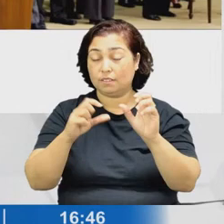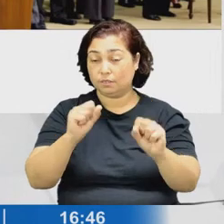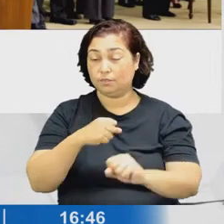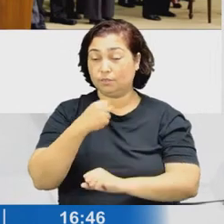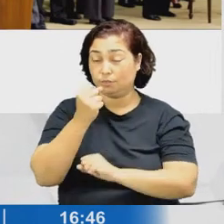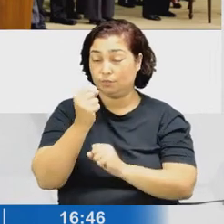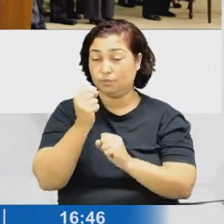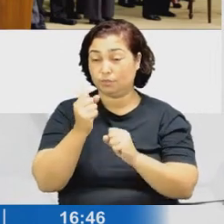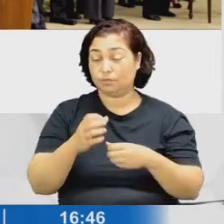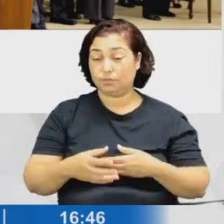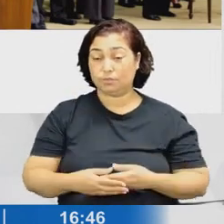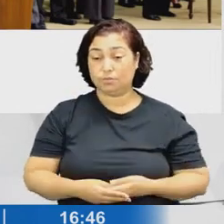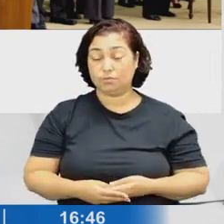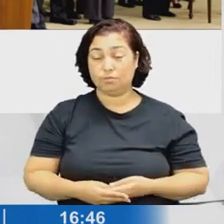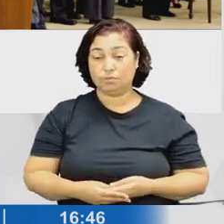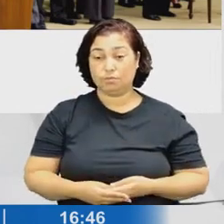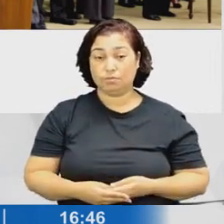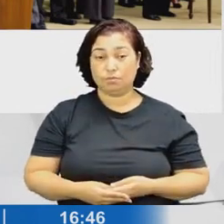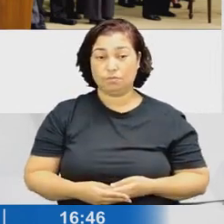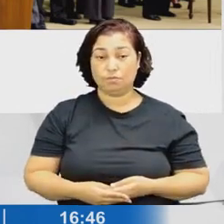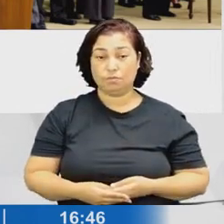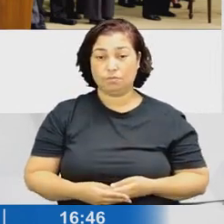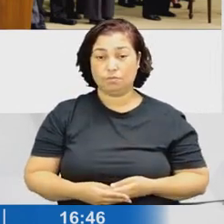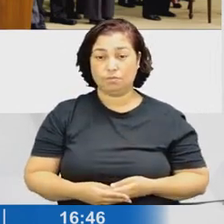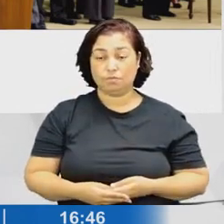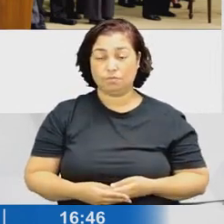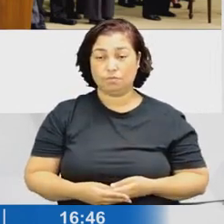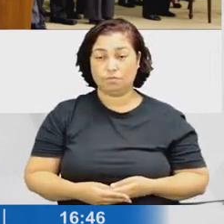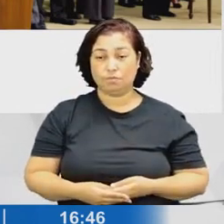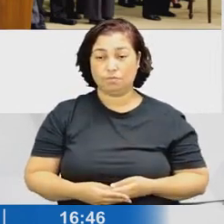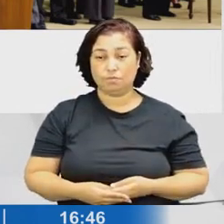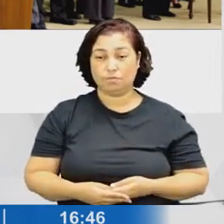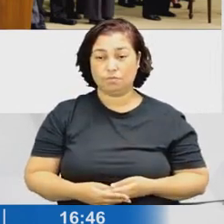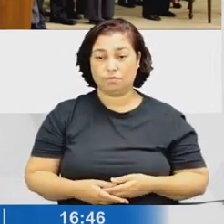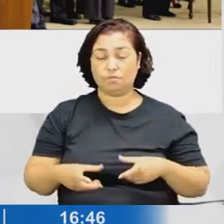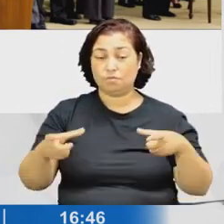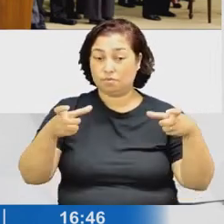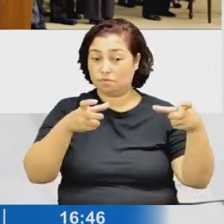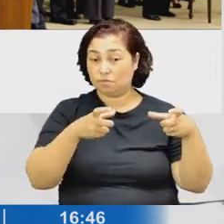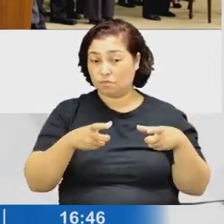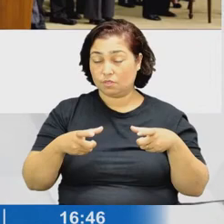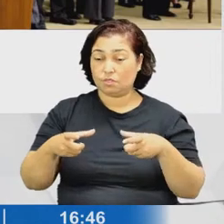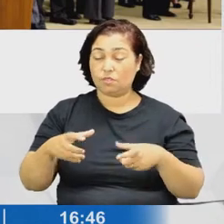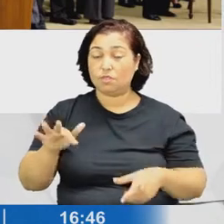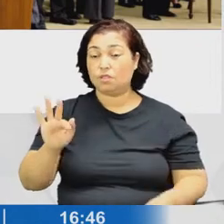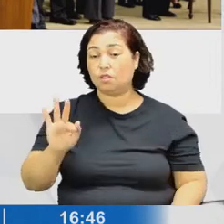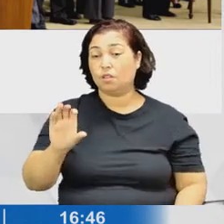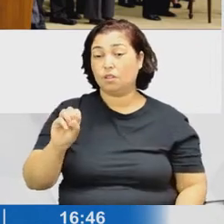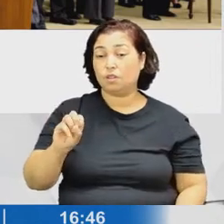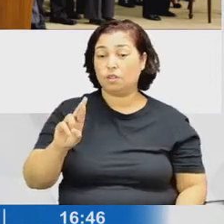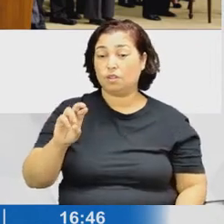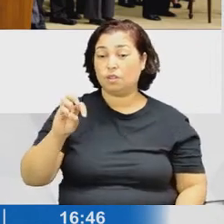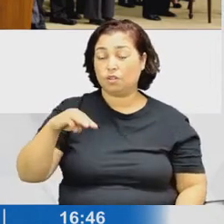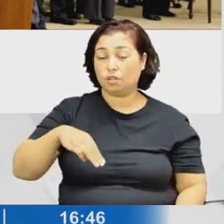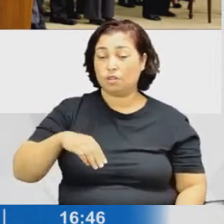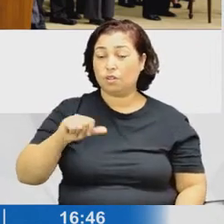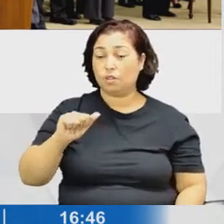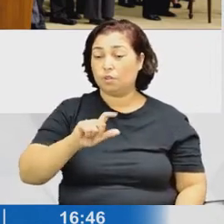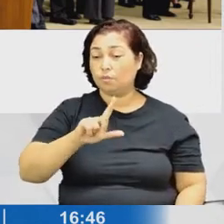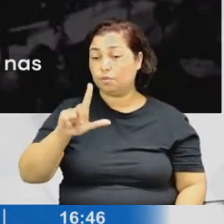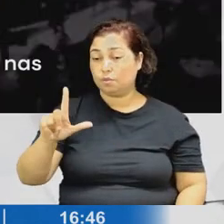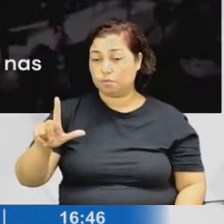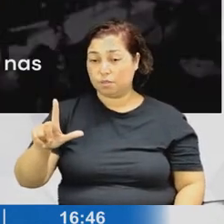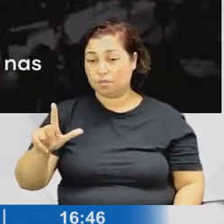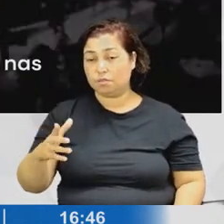resiliência tá formal no ambiente formal vai ter uma coisa ali brincando mexendo correndo todo mundo rindo dele tal entendeu